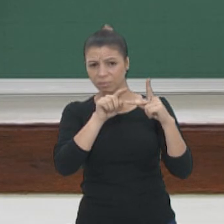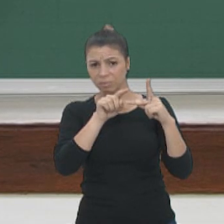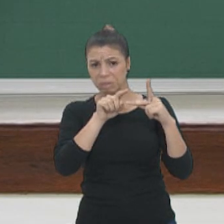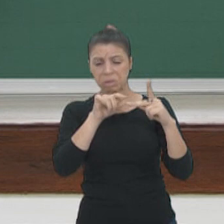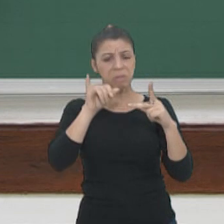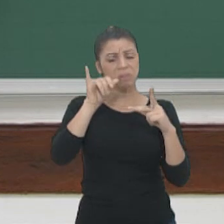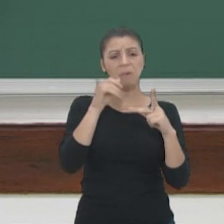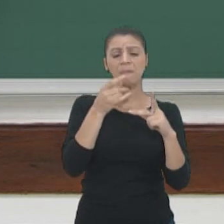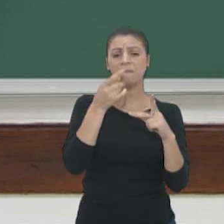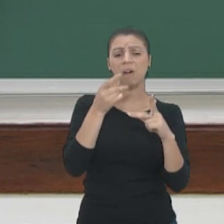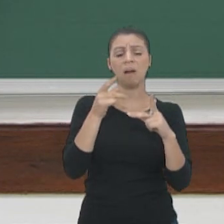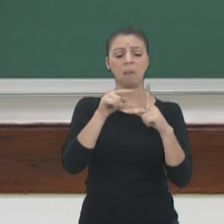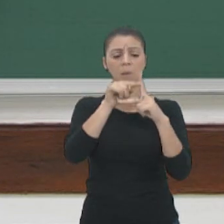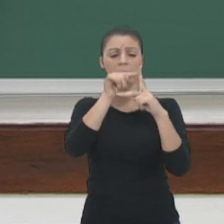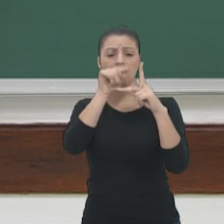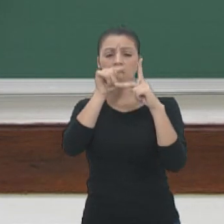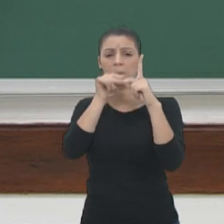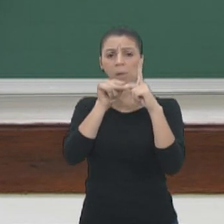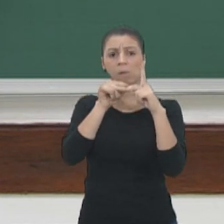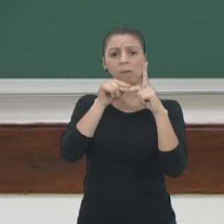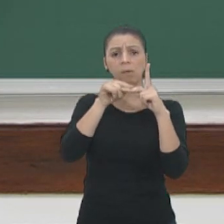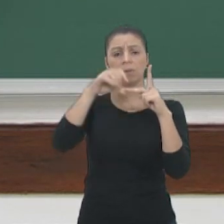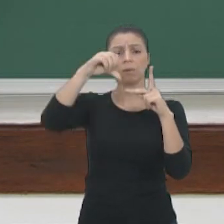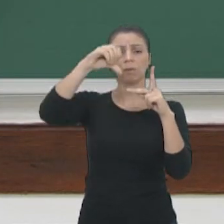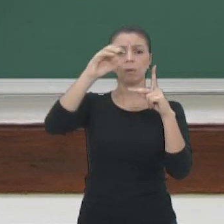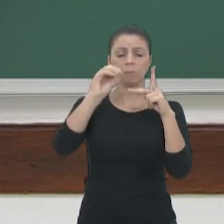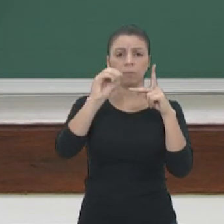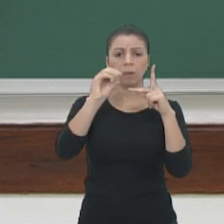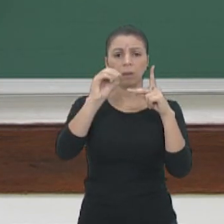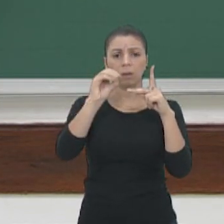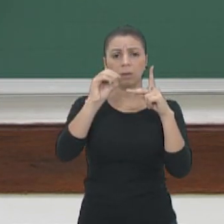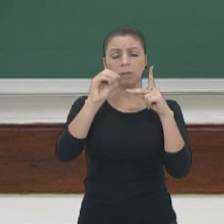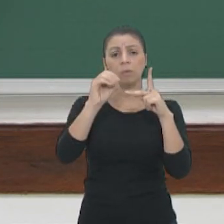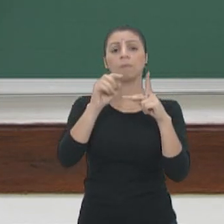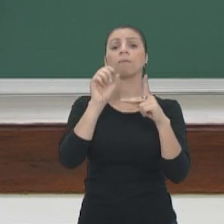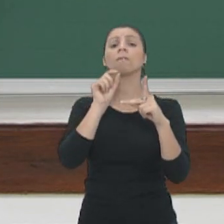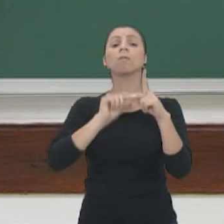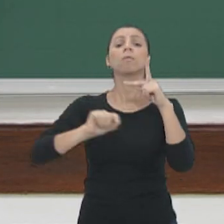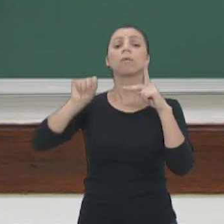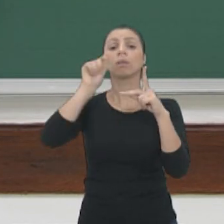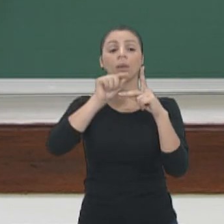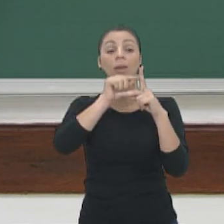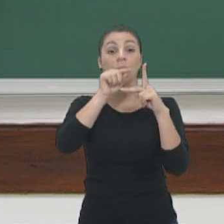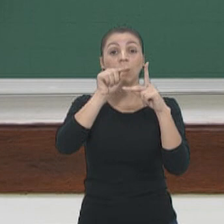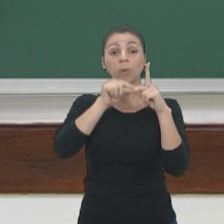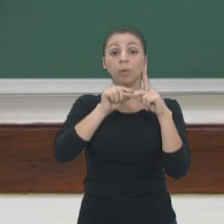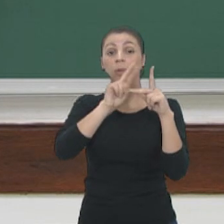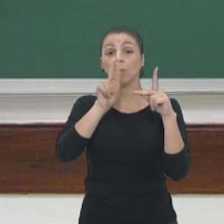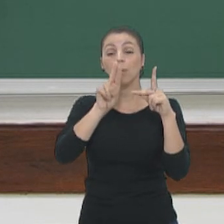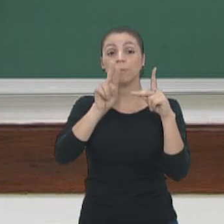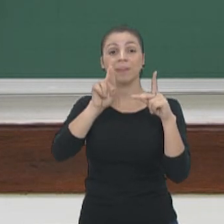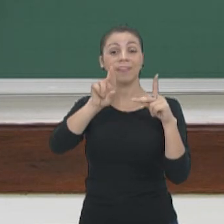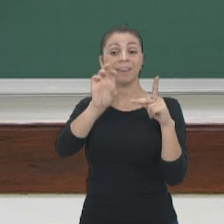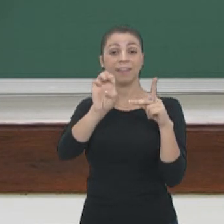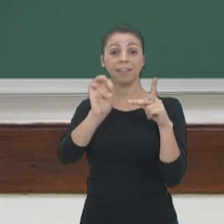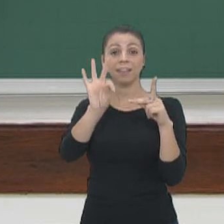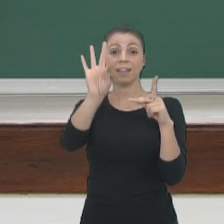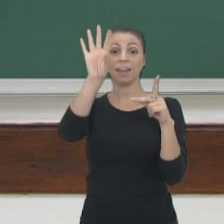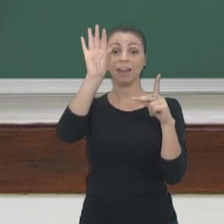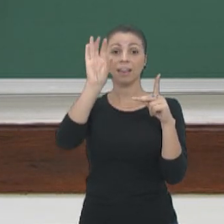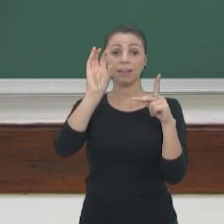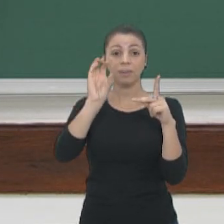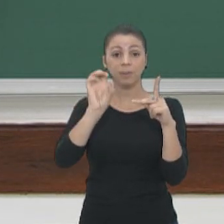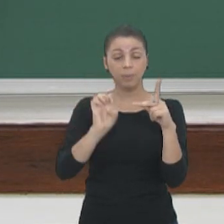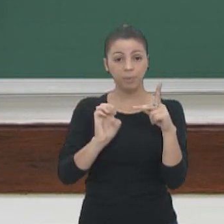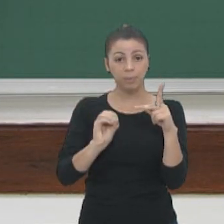90 graus, eu estou falando de ângulo reto, eu estou falando então de um triângulo retângulo que é igual a 90 graus?